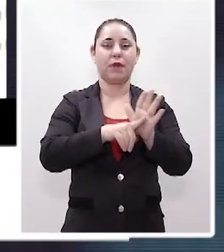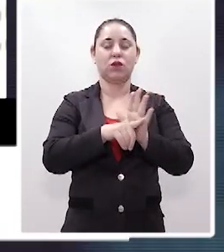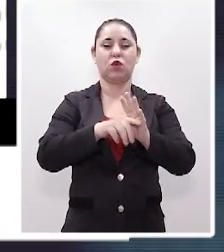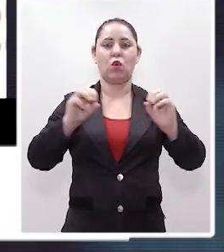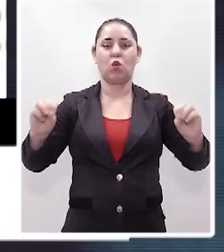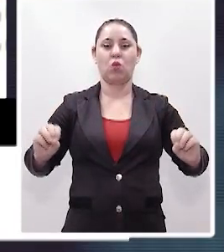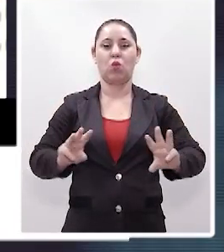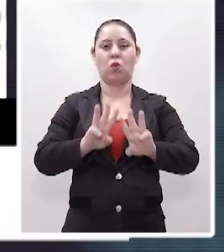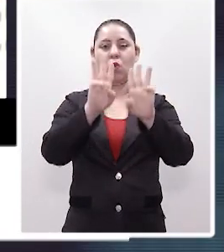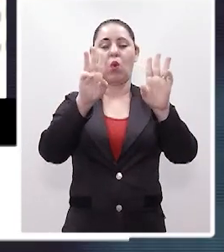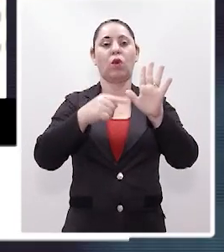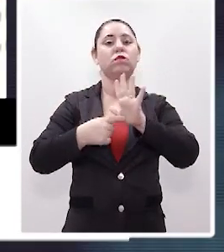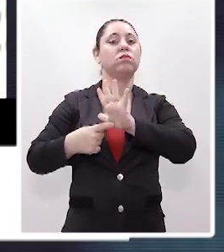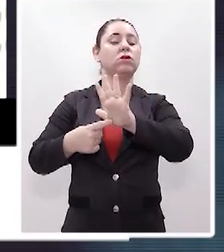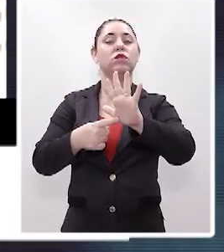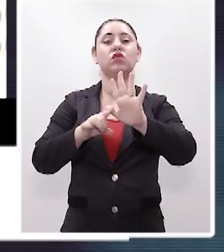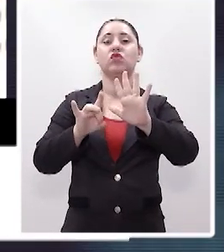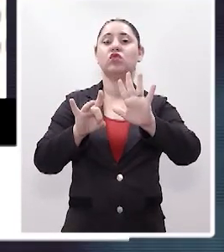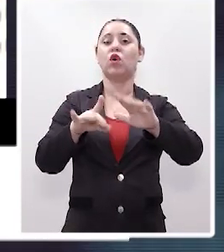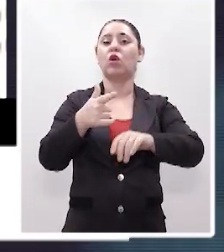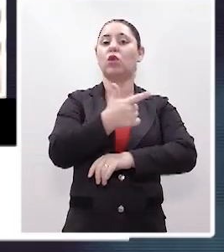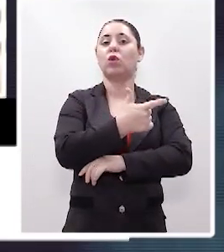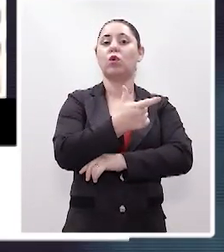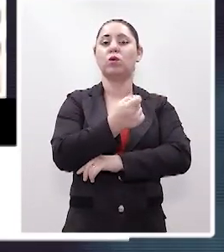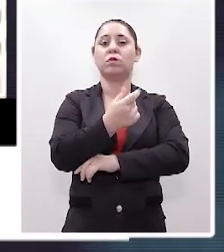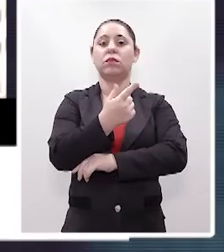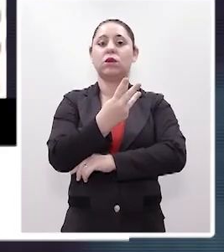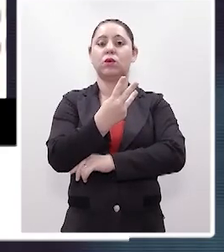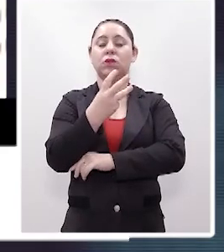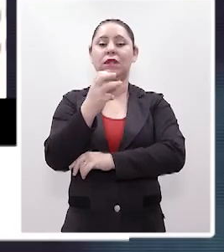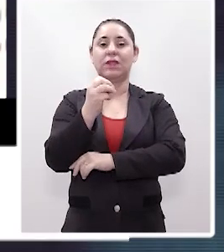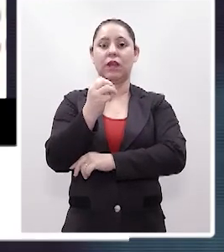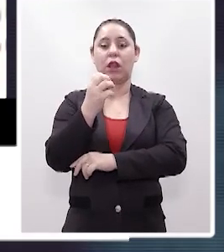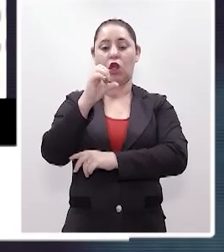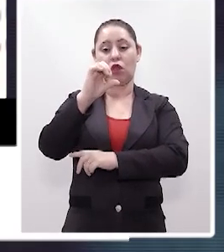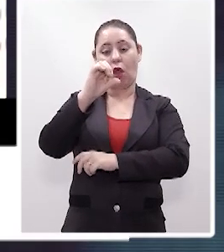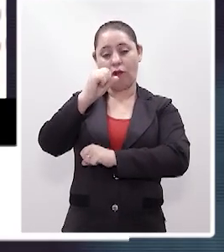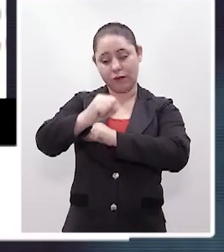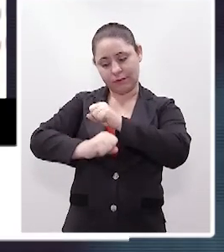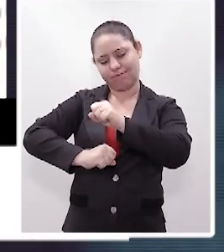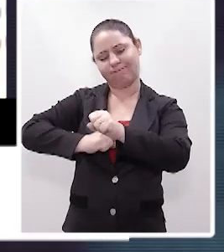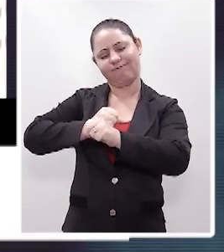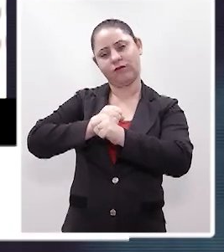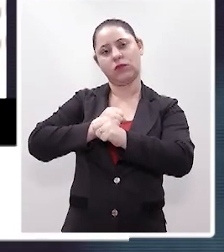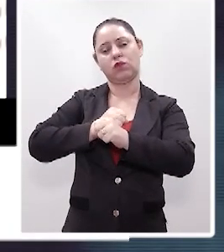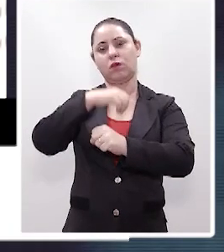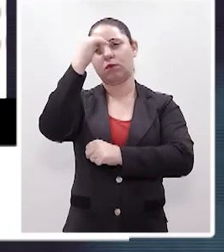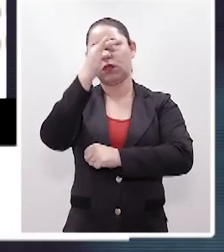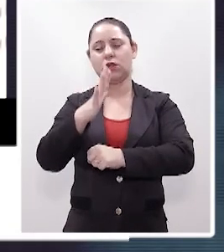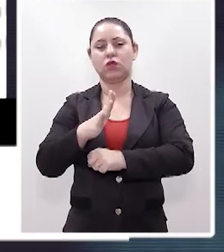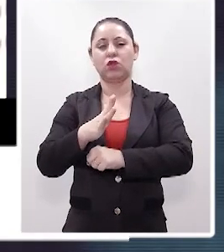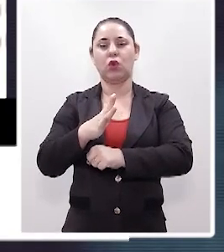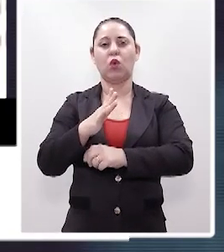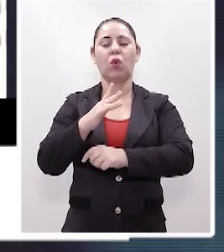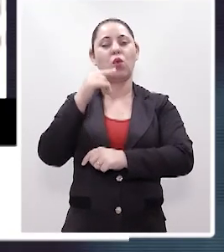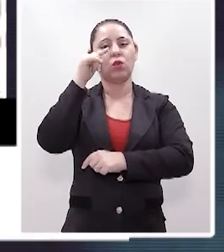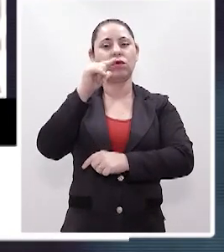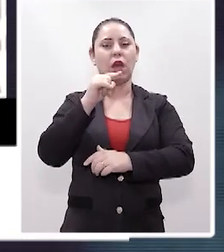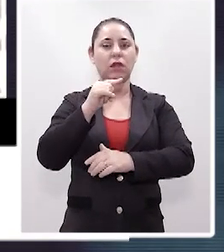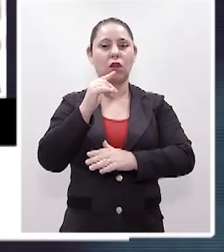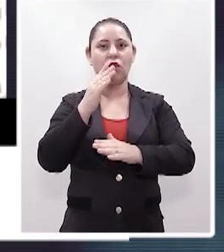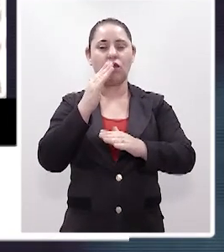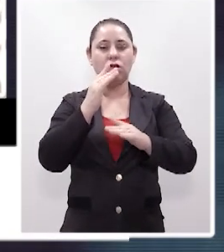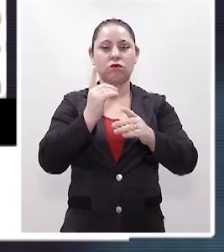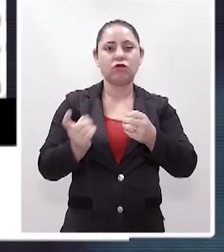da ONU, a ONU indica que só em 2030, ou seja, daqui a 9 anos, que o Brasil vai conseguir recuperar tudo aquilo que ele perdeu